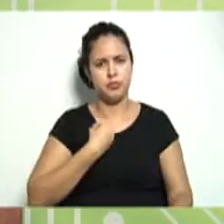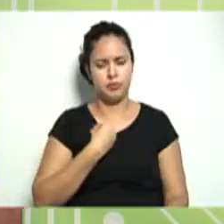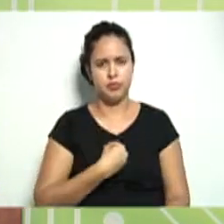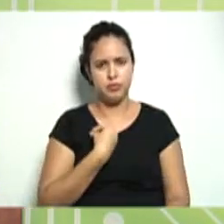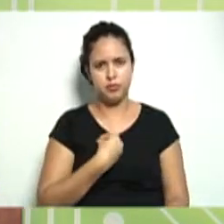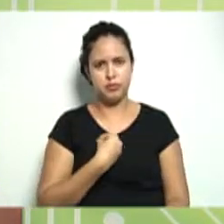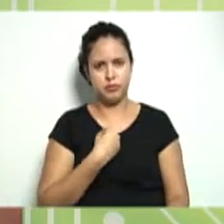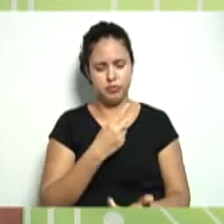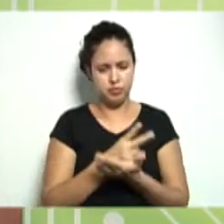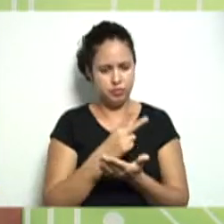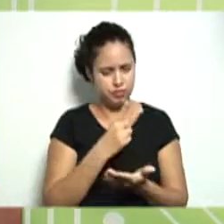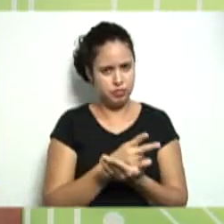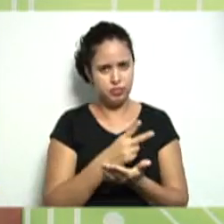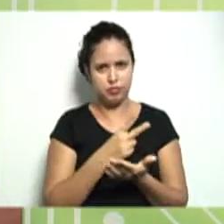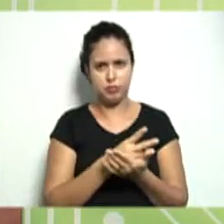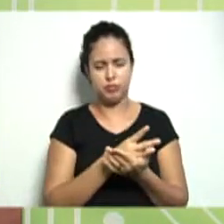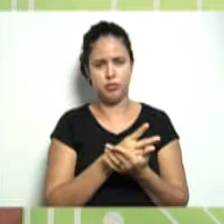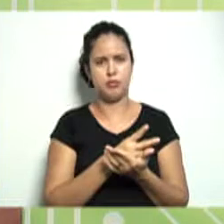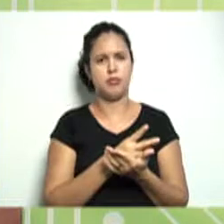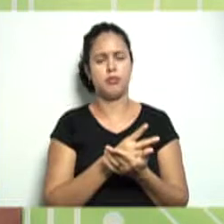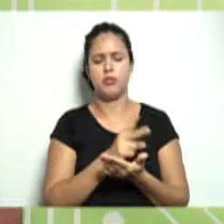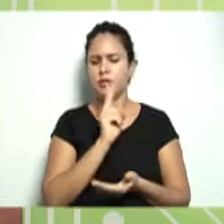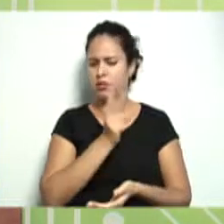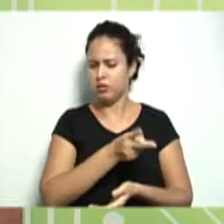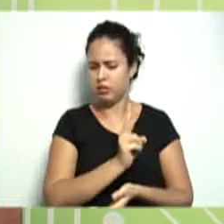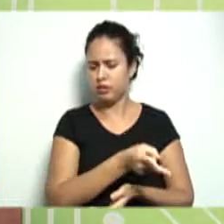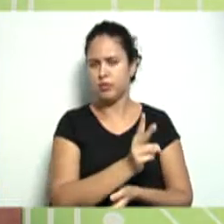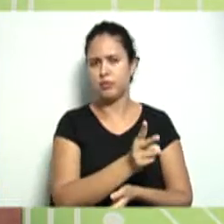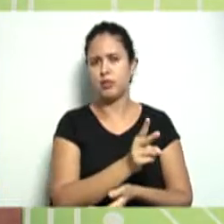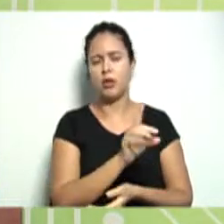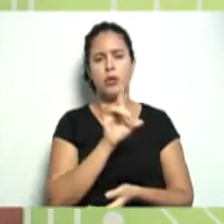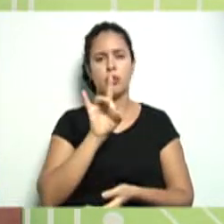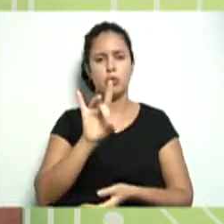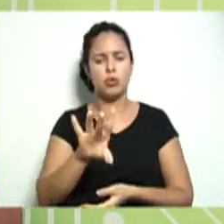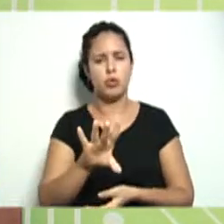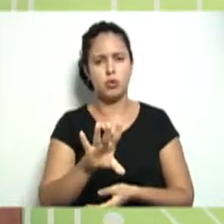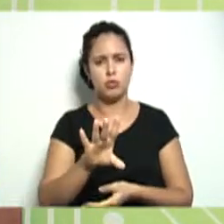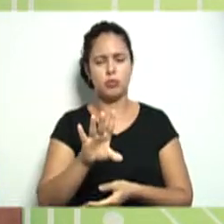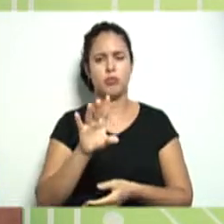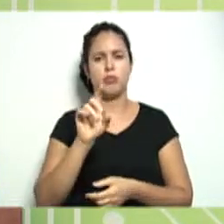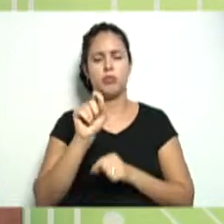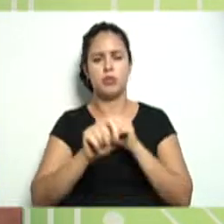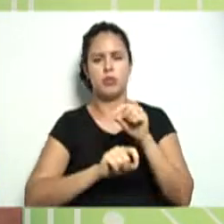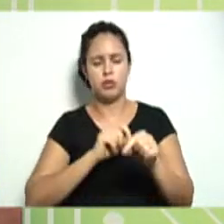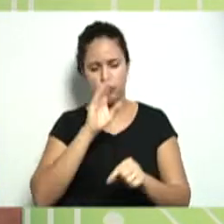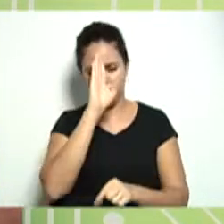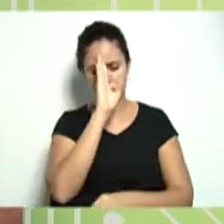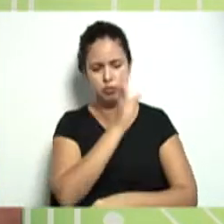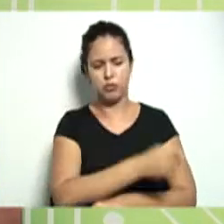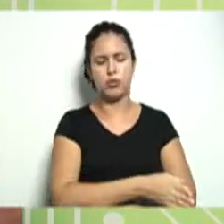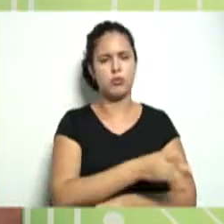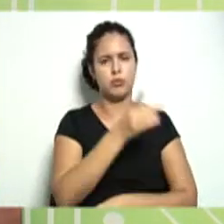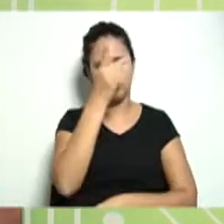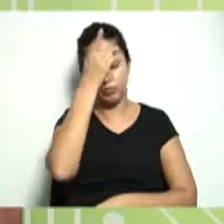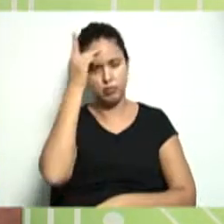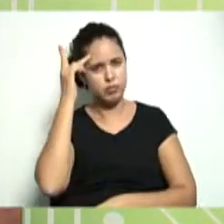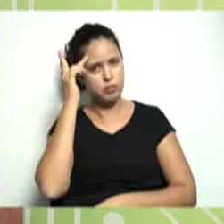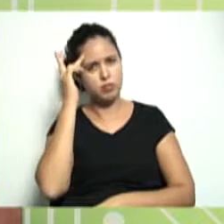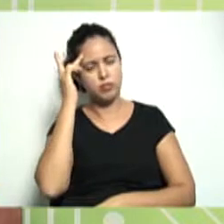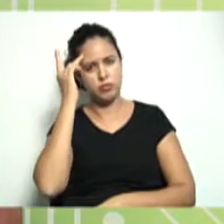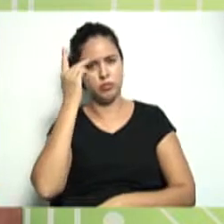ela continuou existindo, só que ela passou a ser destinada principalmente para aqueles